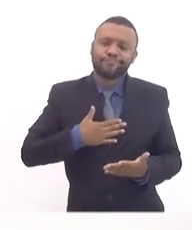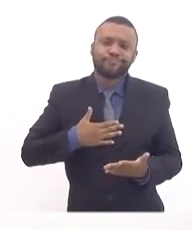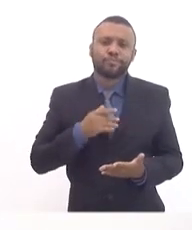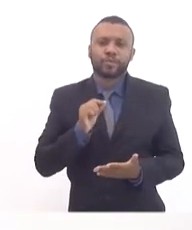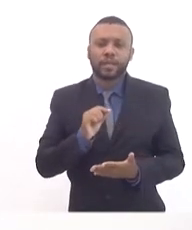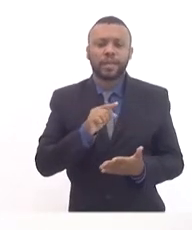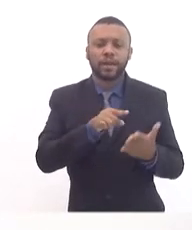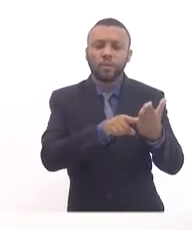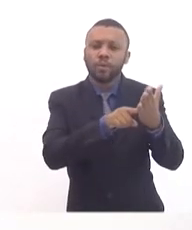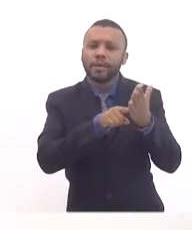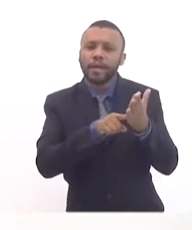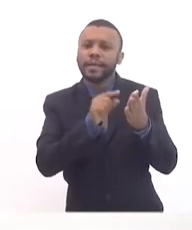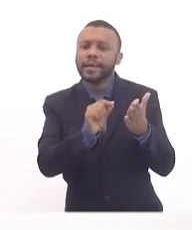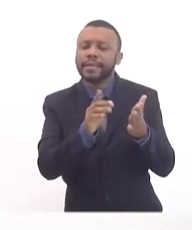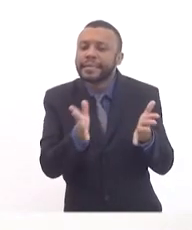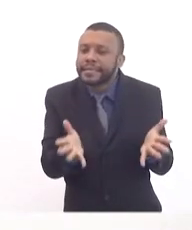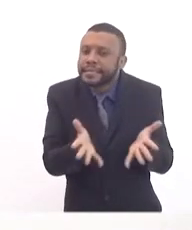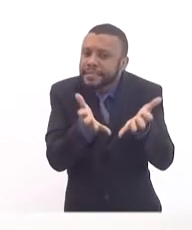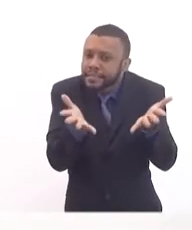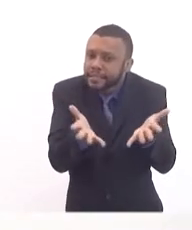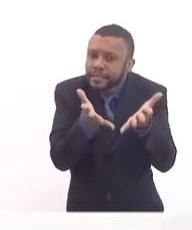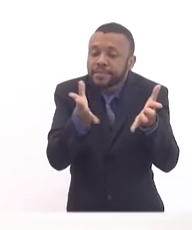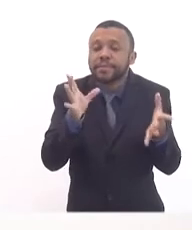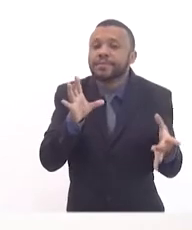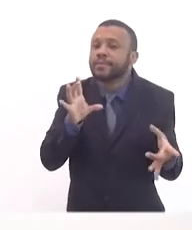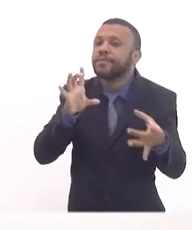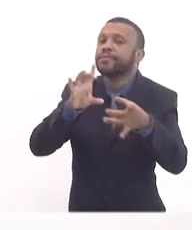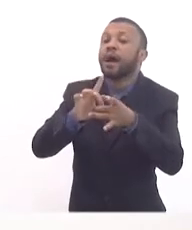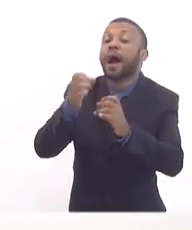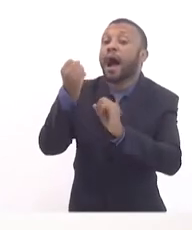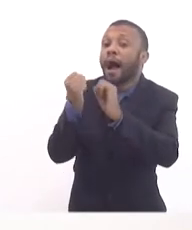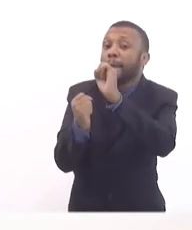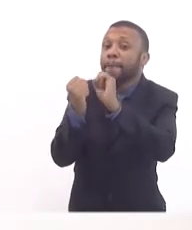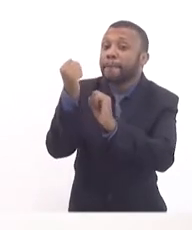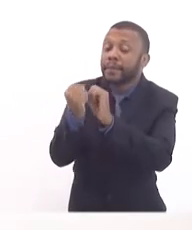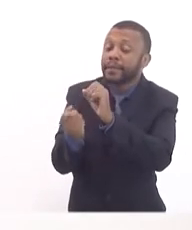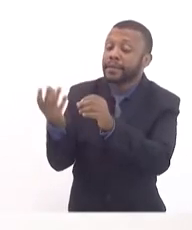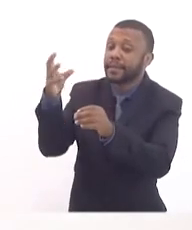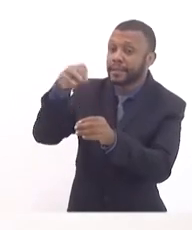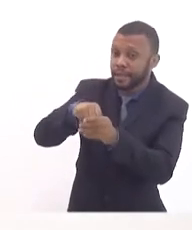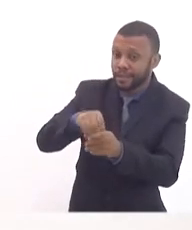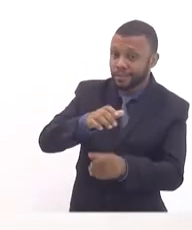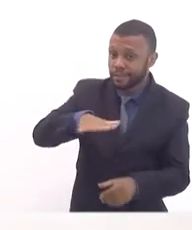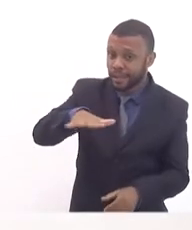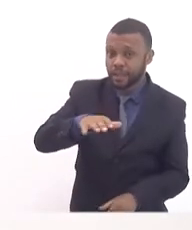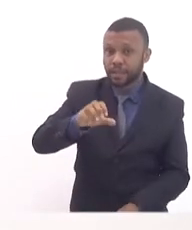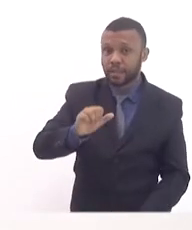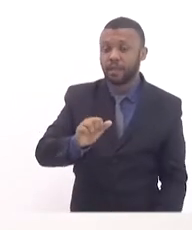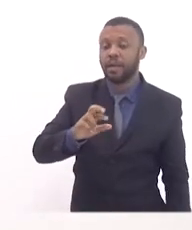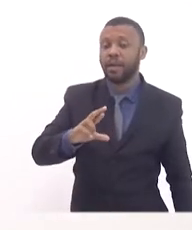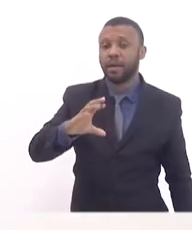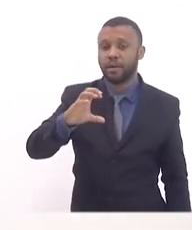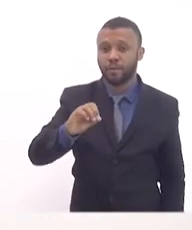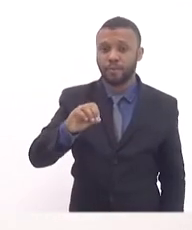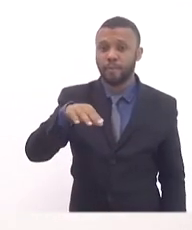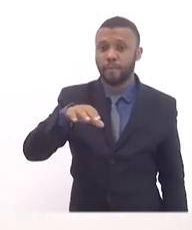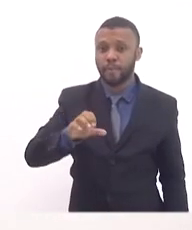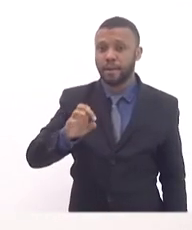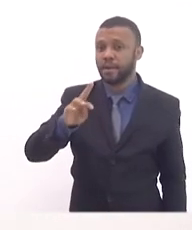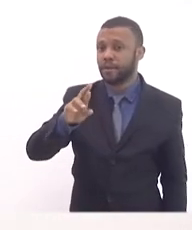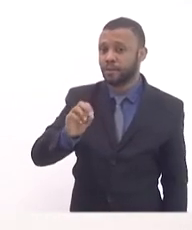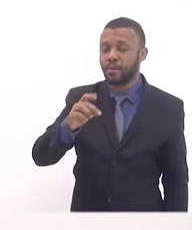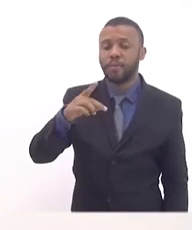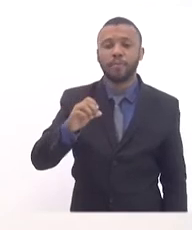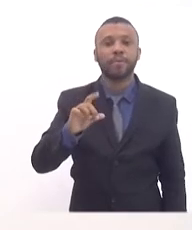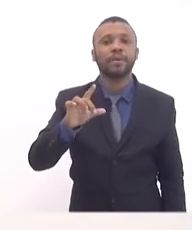é estejam vinculados às empresas instaladas no arco Metropolitano hoje o arco Metropolitano que